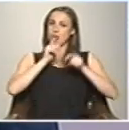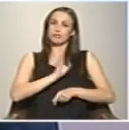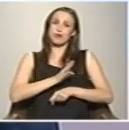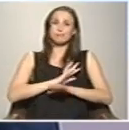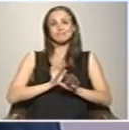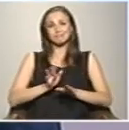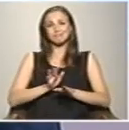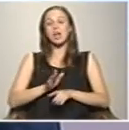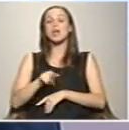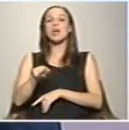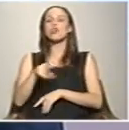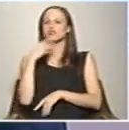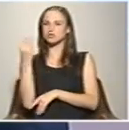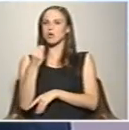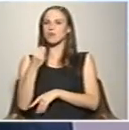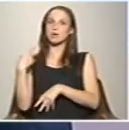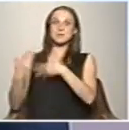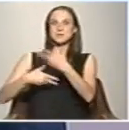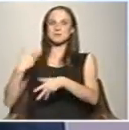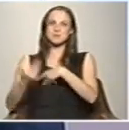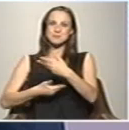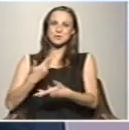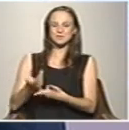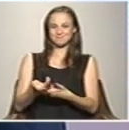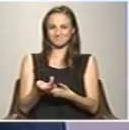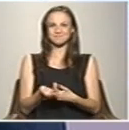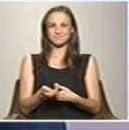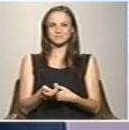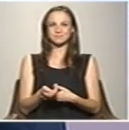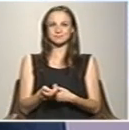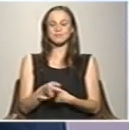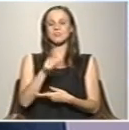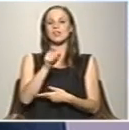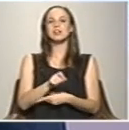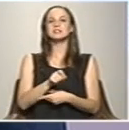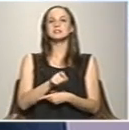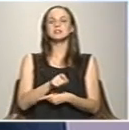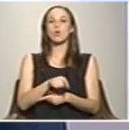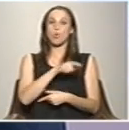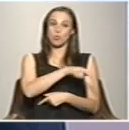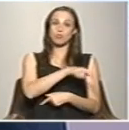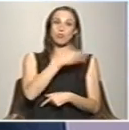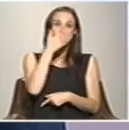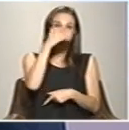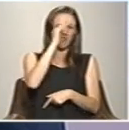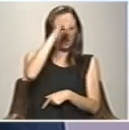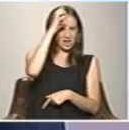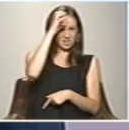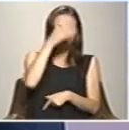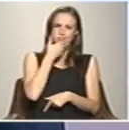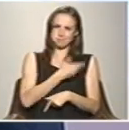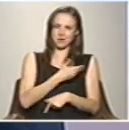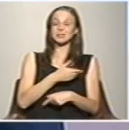obviamente, melhorar o rendimento do trabalho, inclusivamente. Imagino que uns ganhem muito em energia e os outros em sabedoria, não é? Com certeza. E